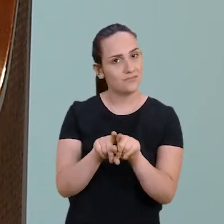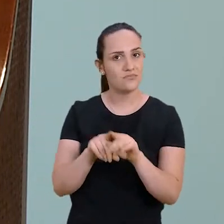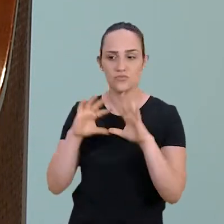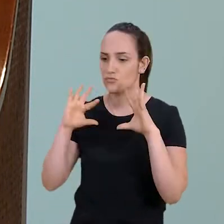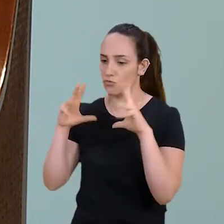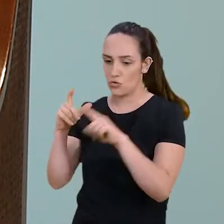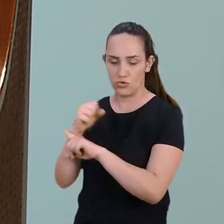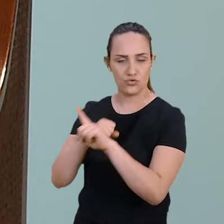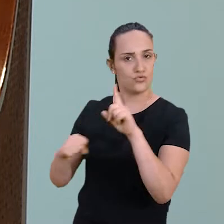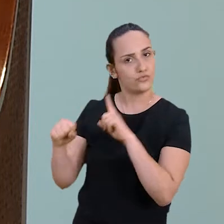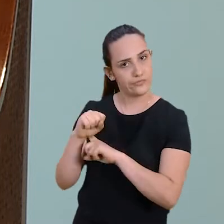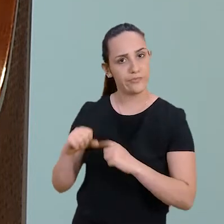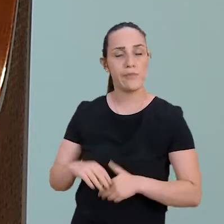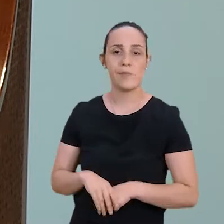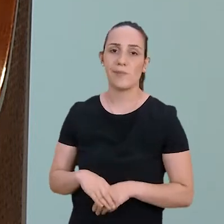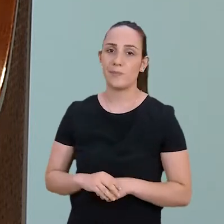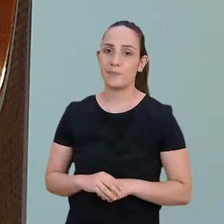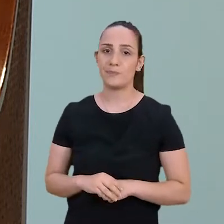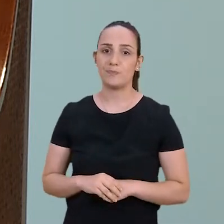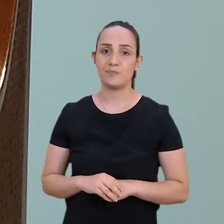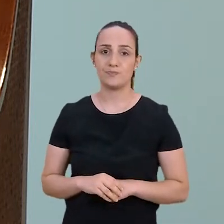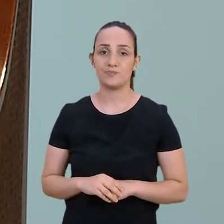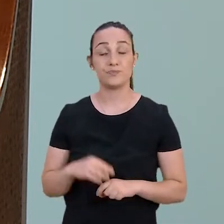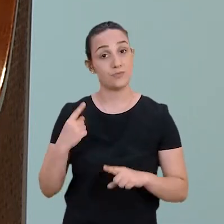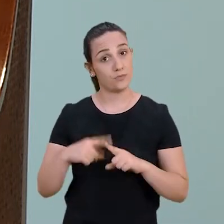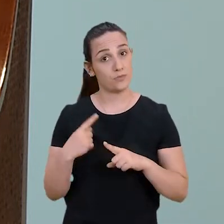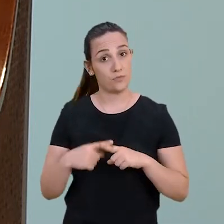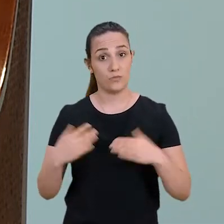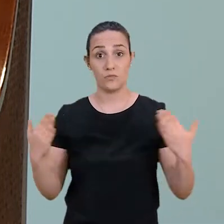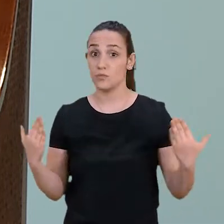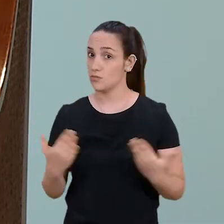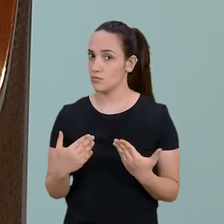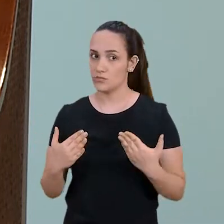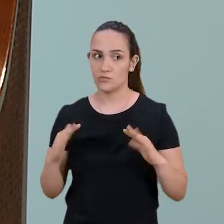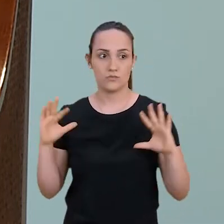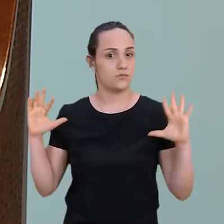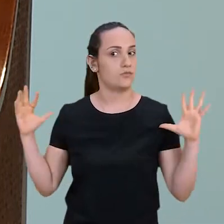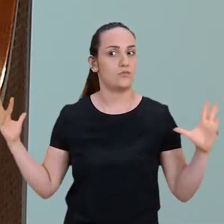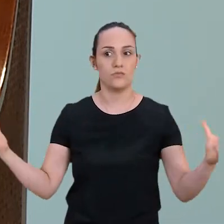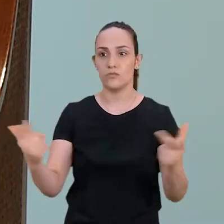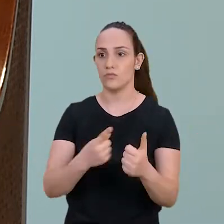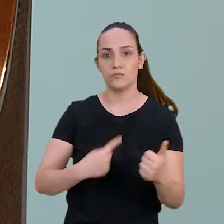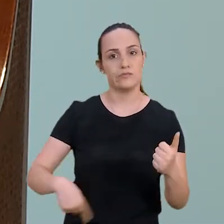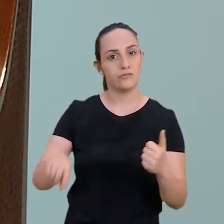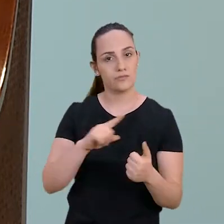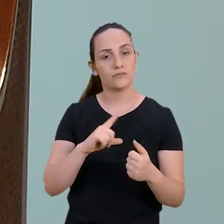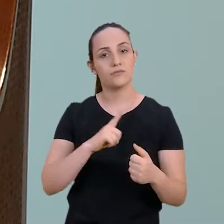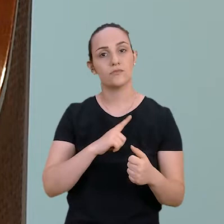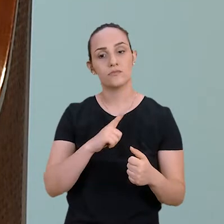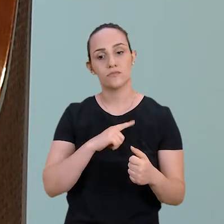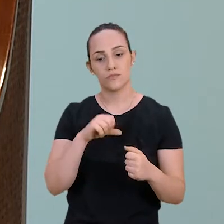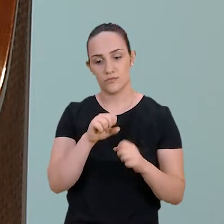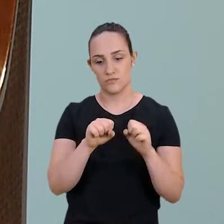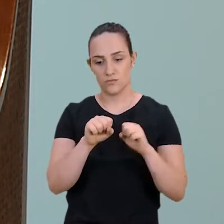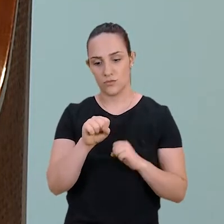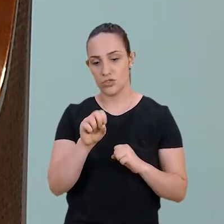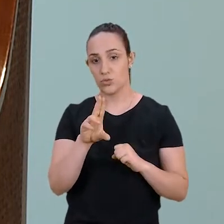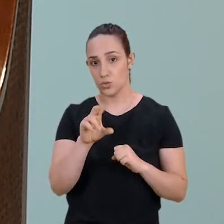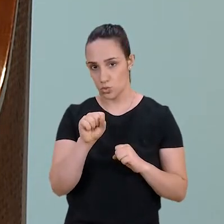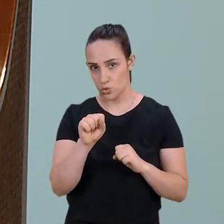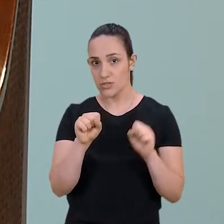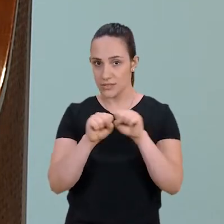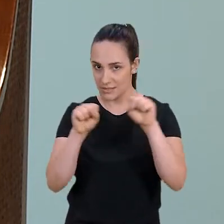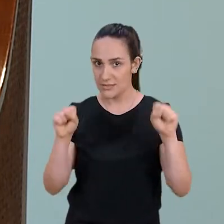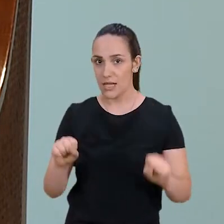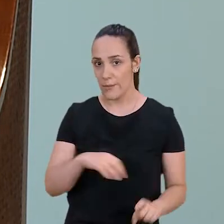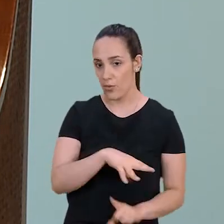toda a sociedade. Porque nós hoje somos todos atendidos por um sistema único de saúde no Brasil